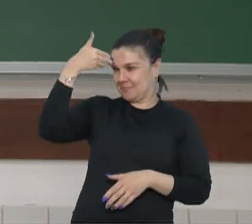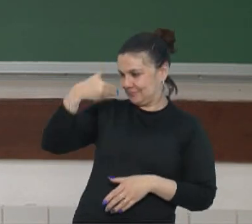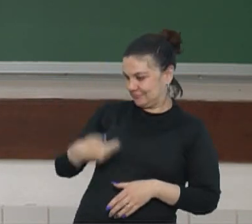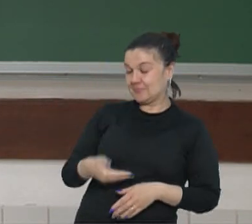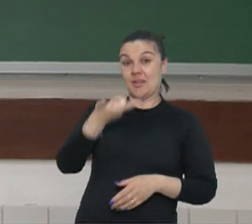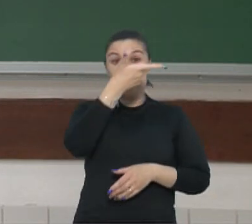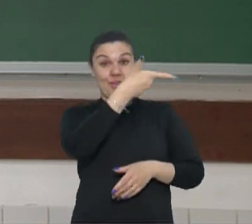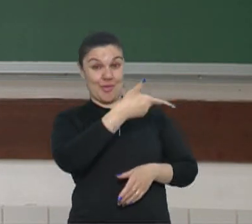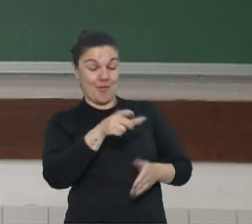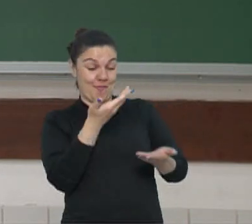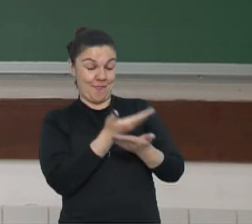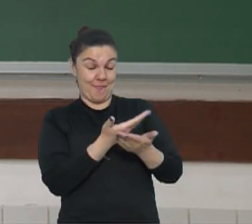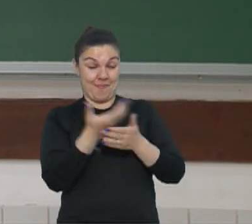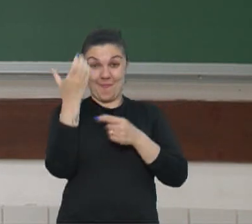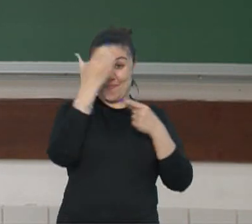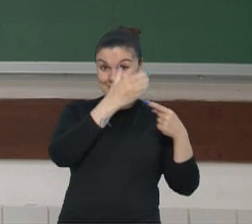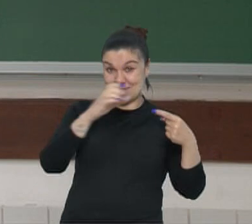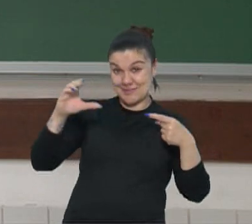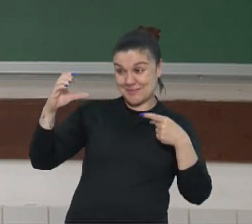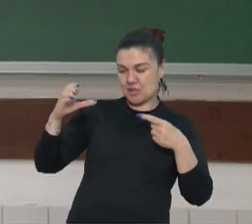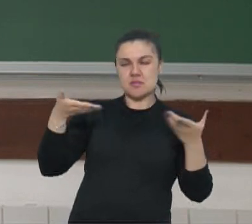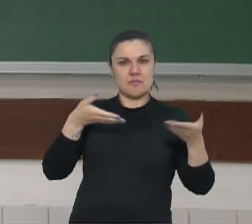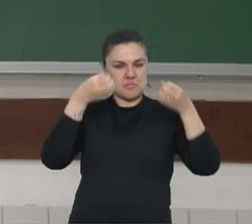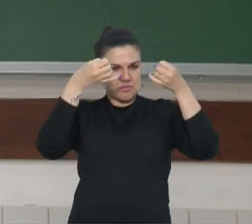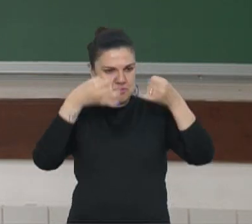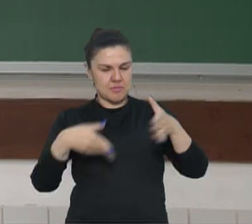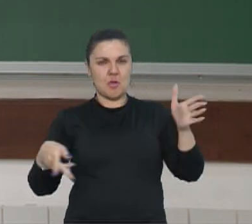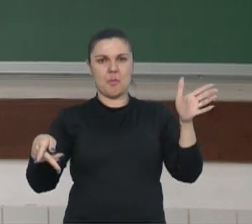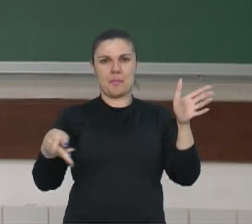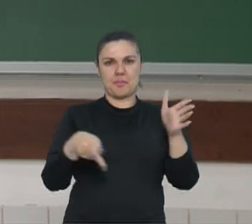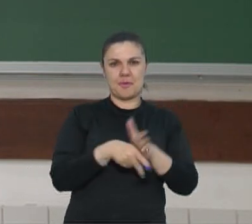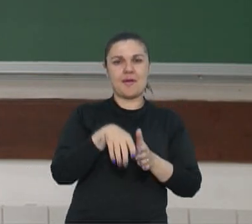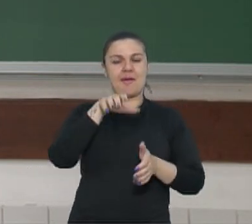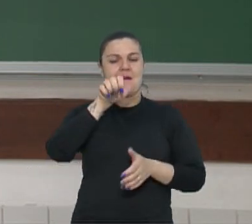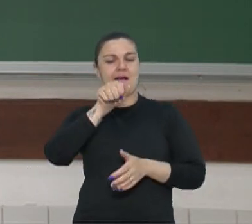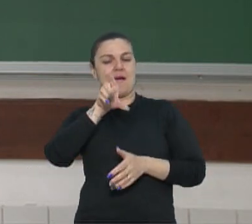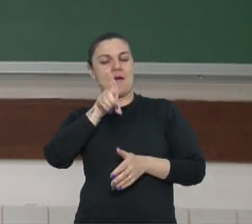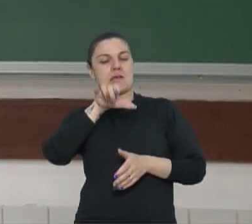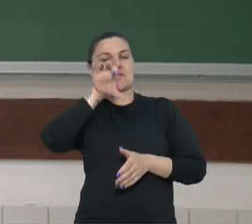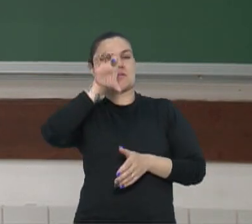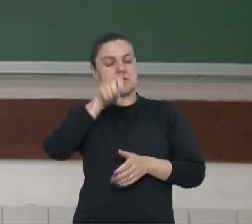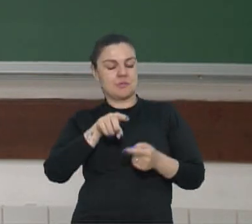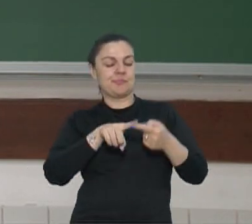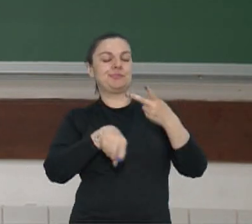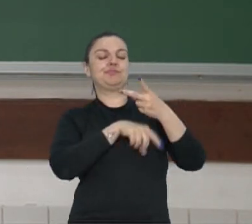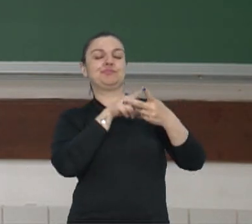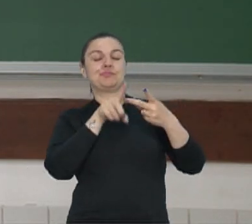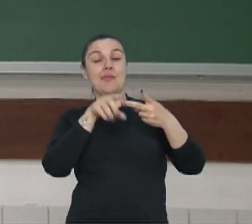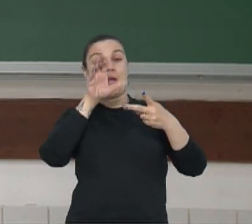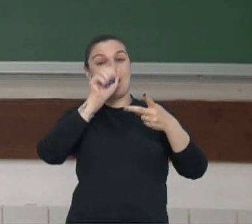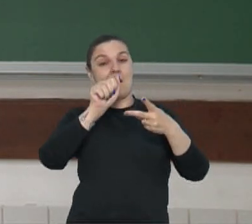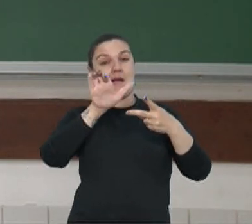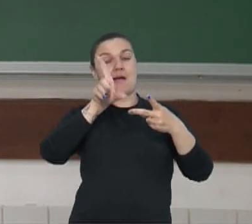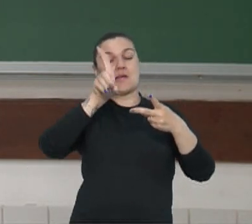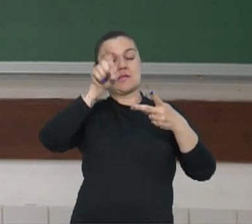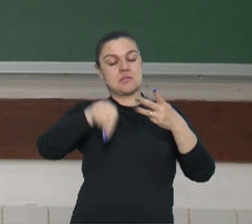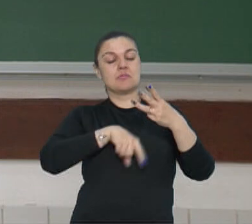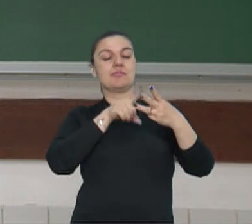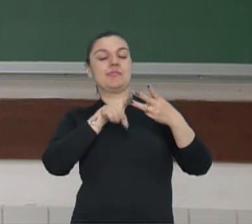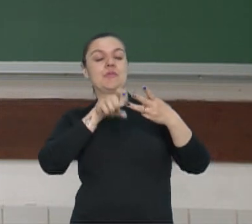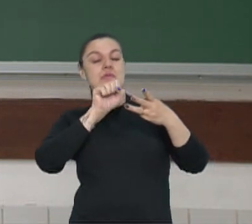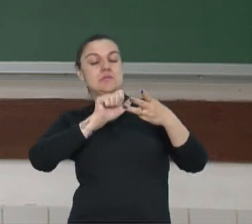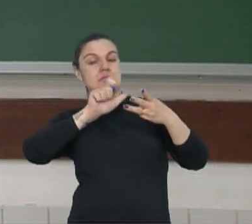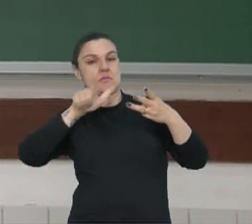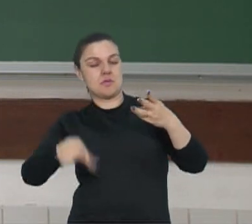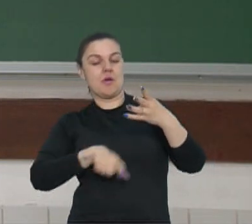mais uma aula de ciências. Falamos sobre ácidos, ácidos parte 2, bases, sais parte 1,